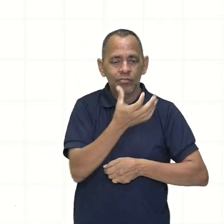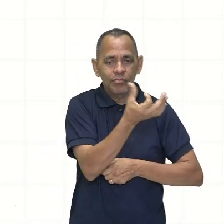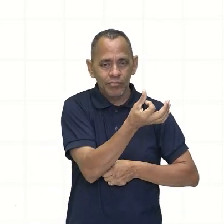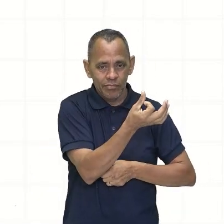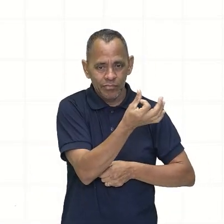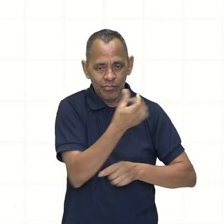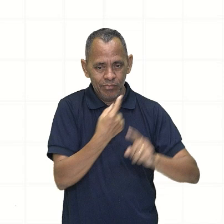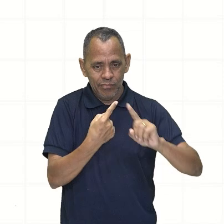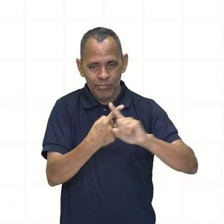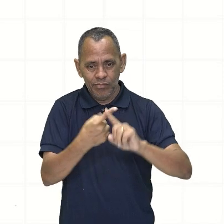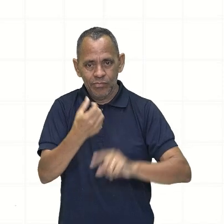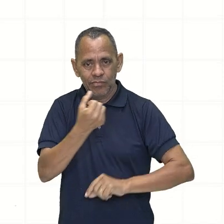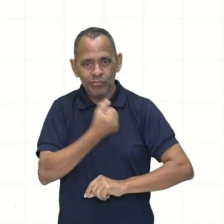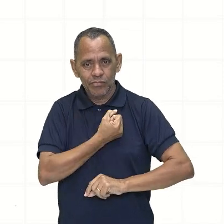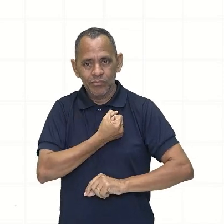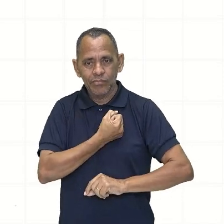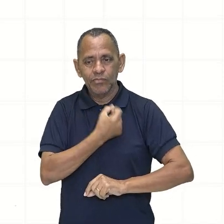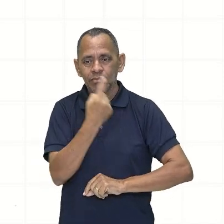número